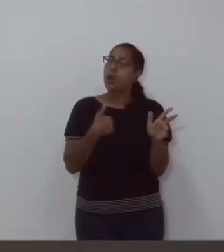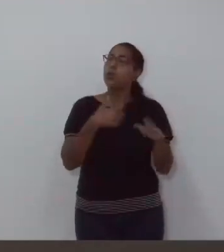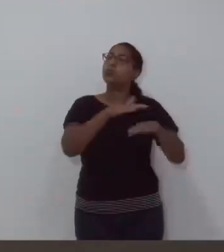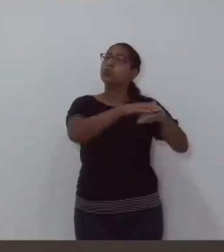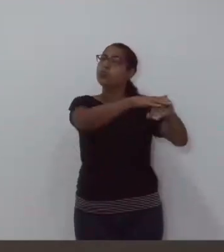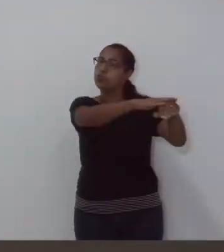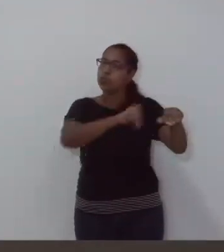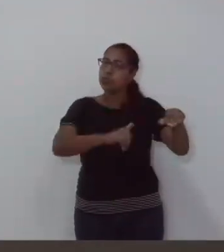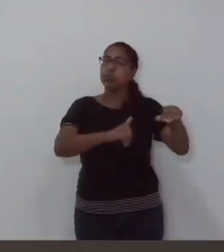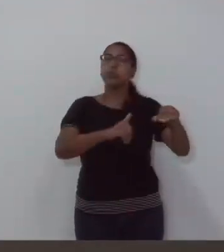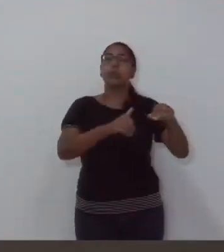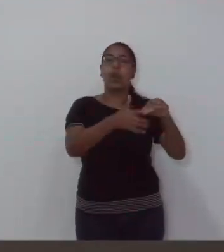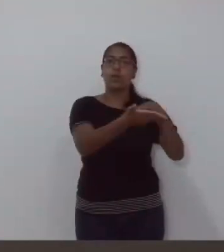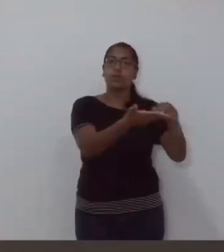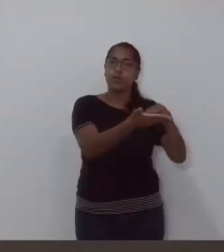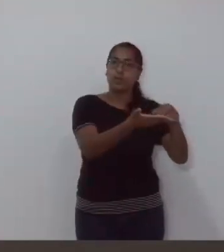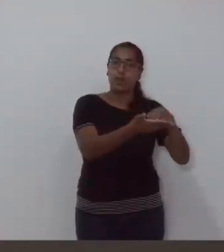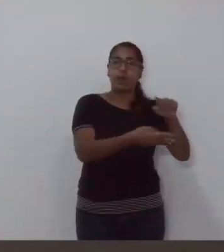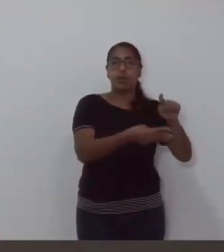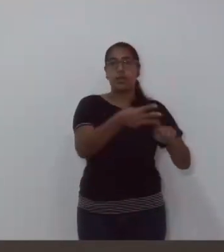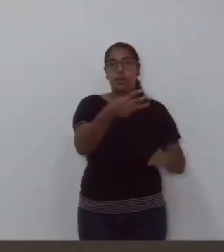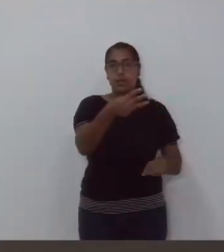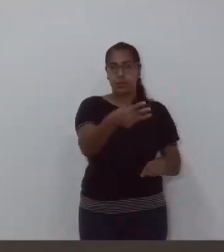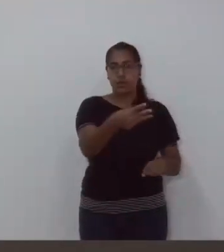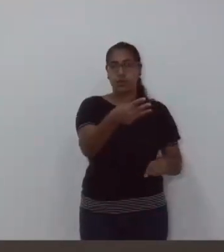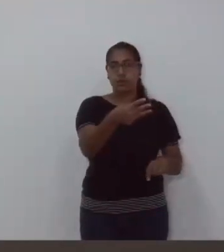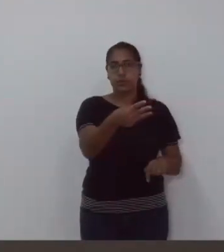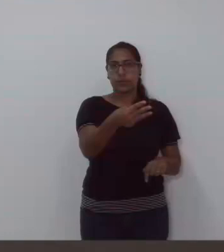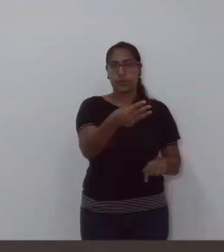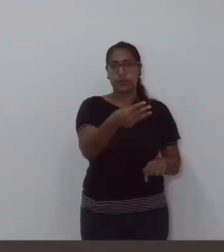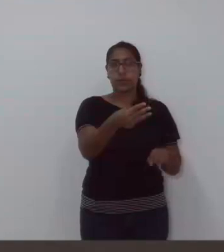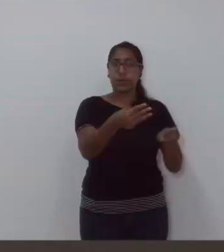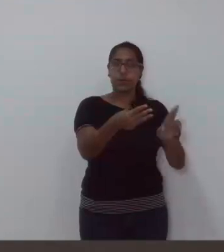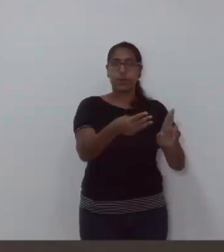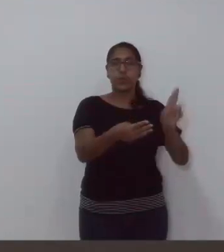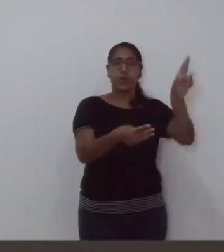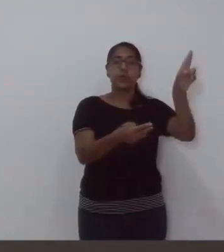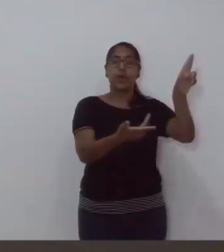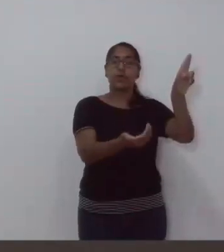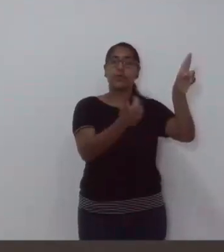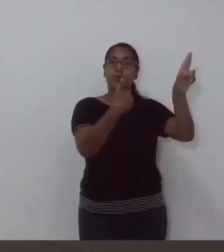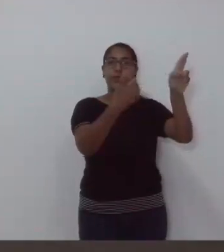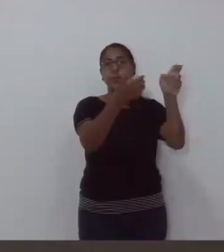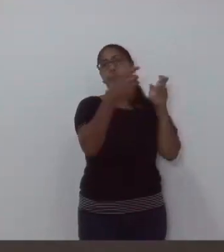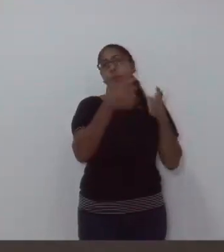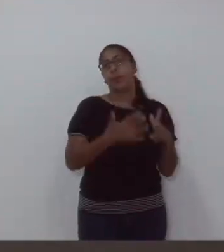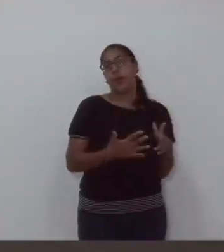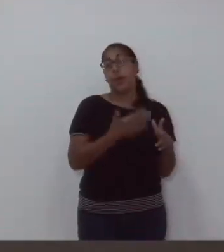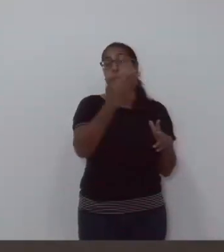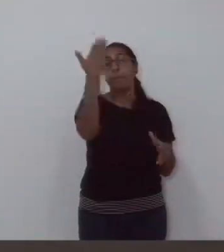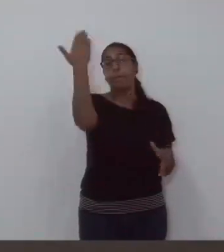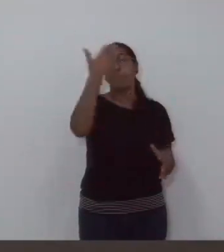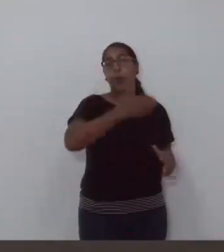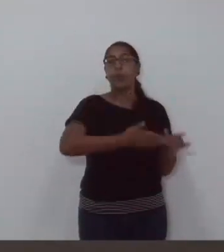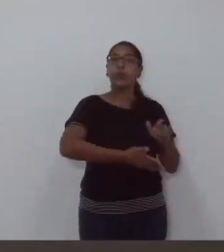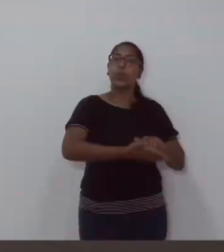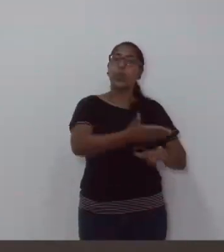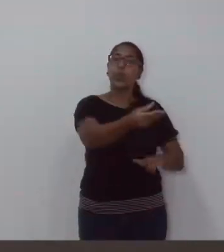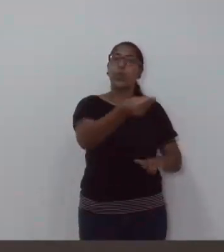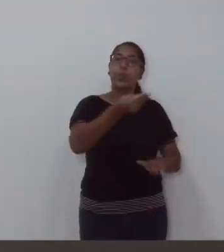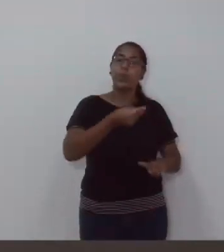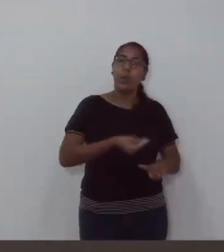convocação do secretário e dos outros competentes. Para quê? Para falar. E para mostrar documento e para